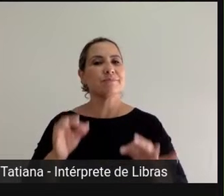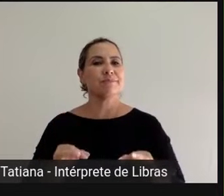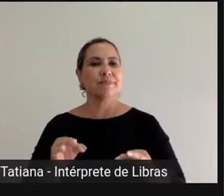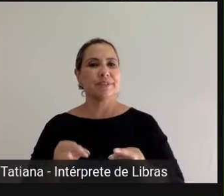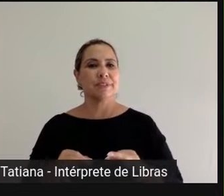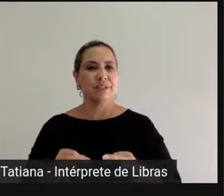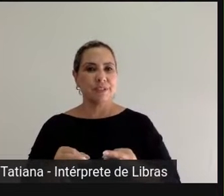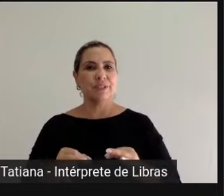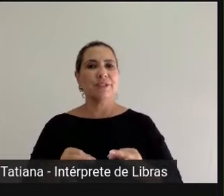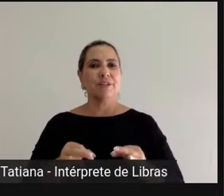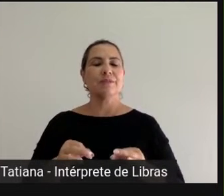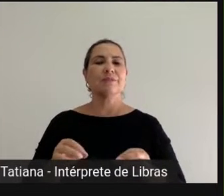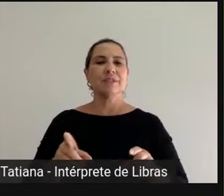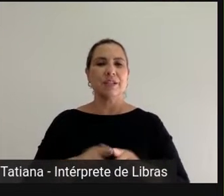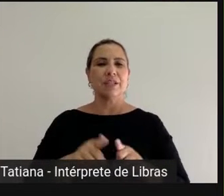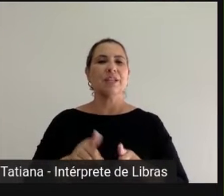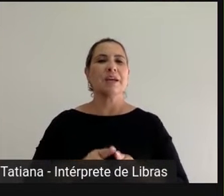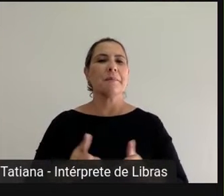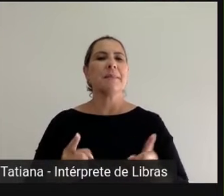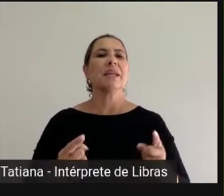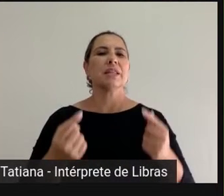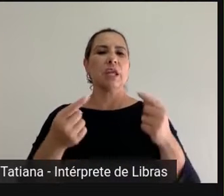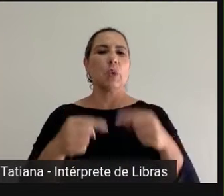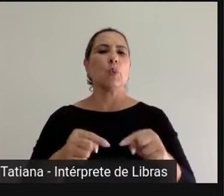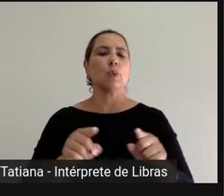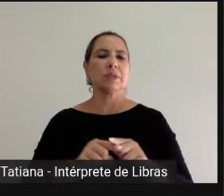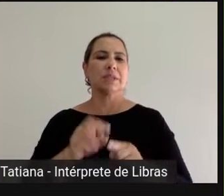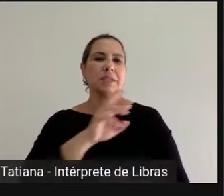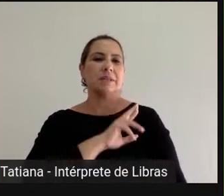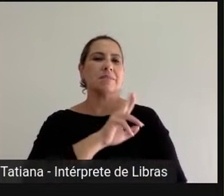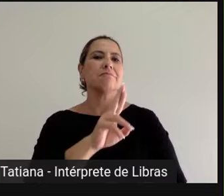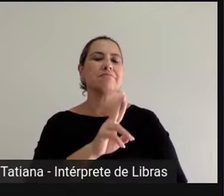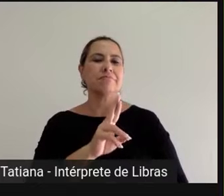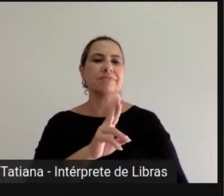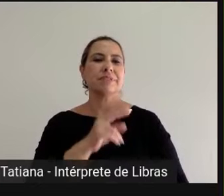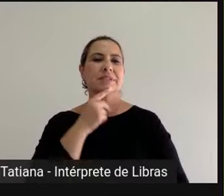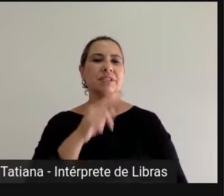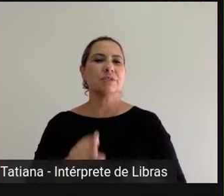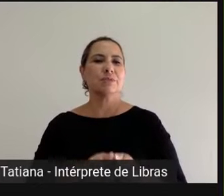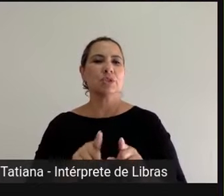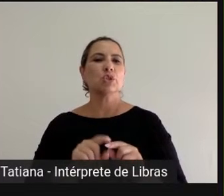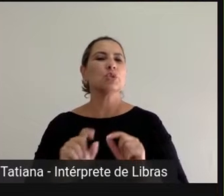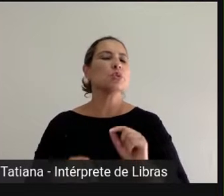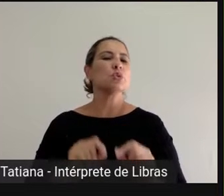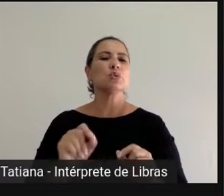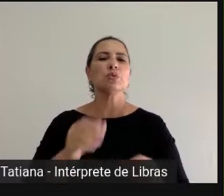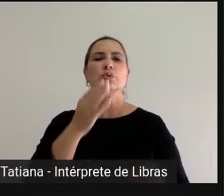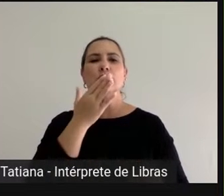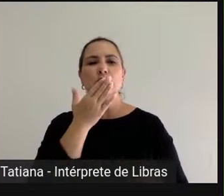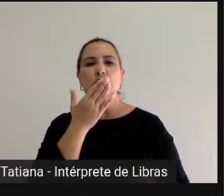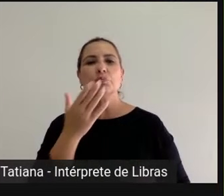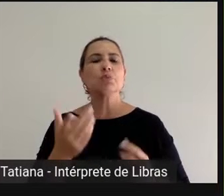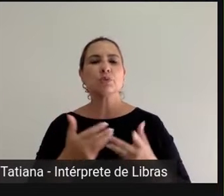Pitkin, ela também é contra esse tipo de representatividade e ela vai falar que esse tipo de